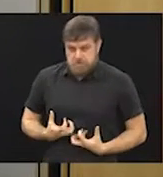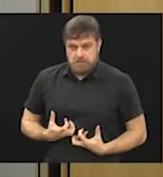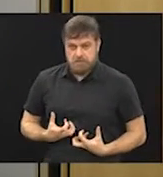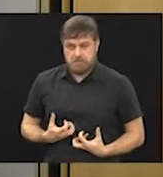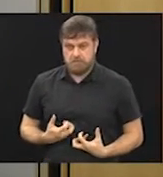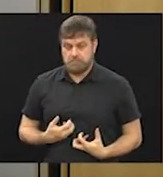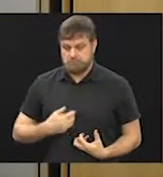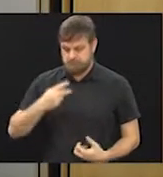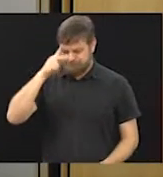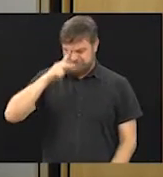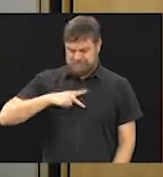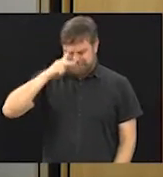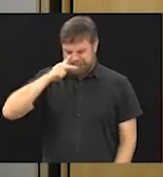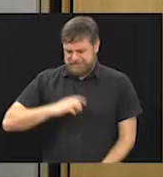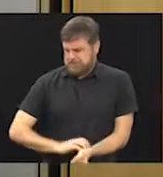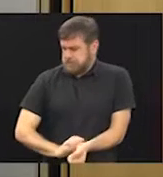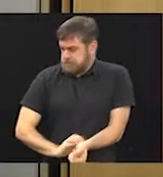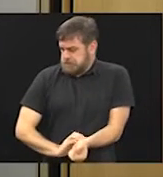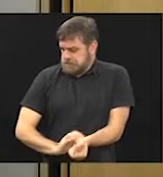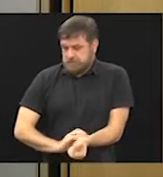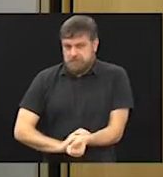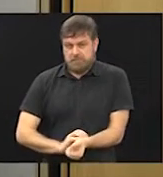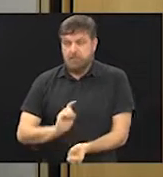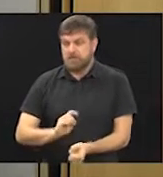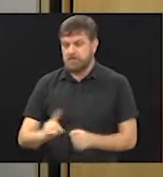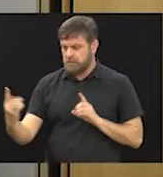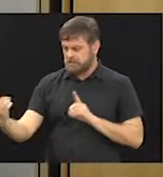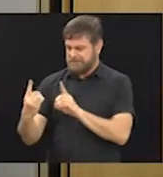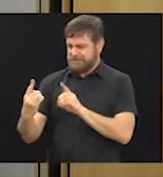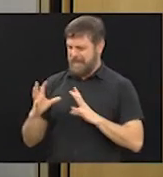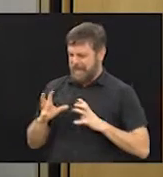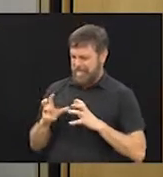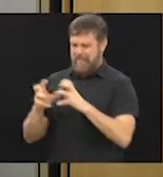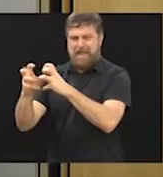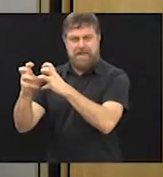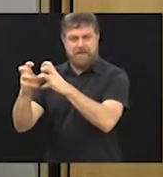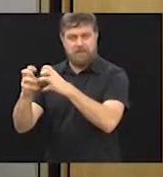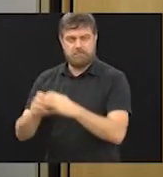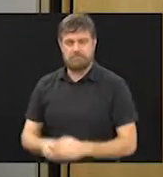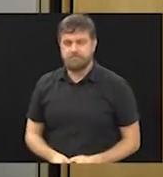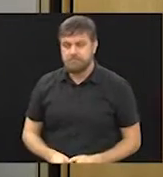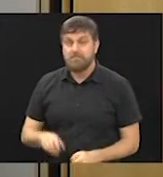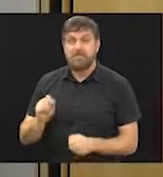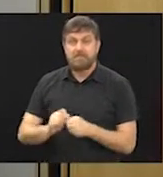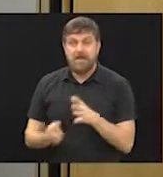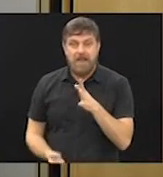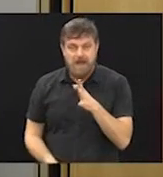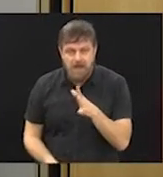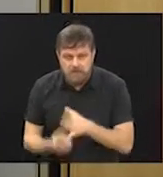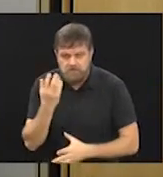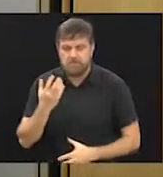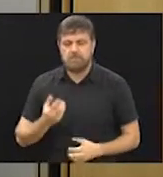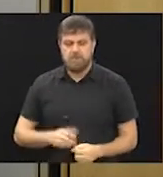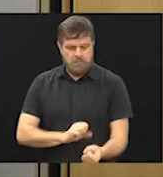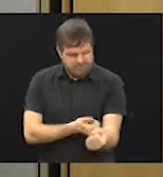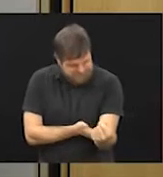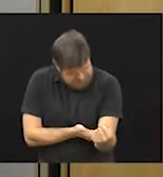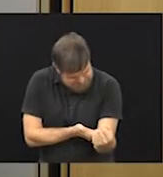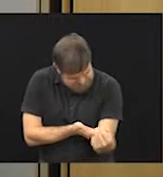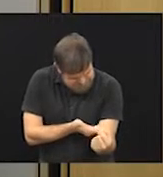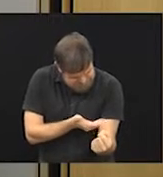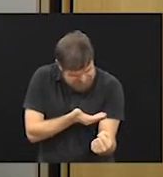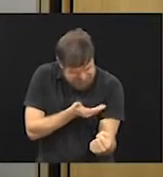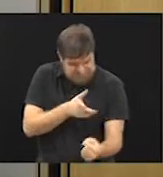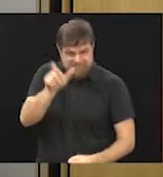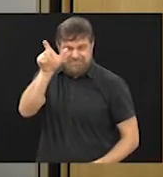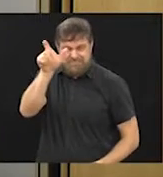ser agressivas consigo mesmo, elas vão ser agressivas com outras pessoas. Isso vai gerar um aumento da pressão, um